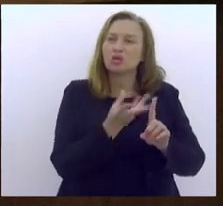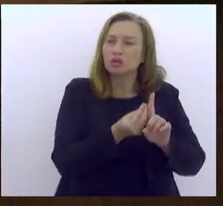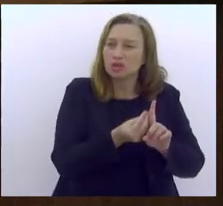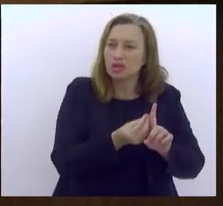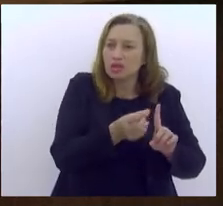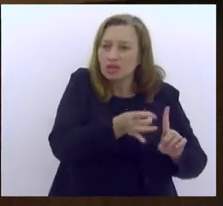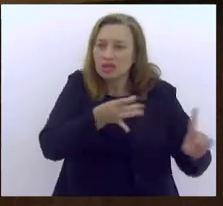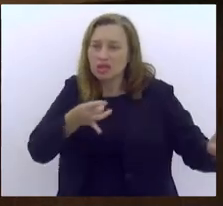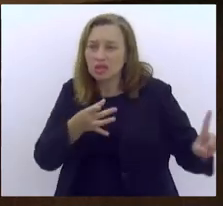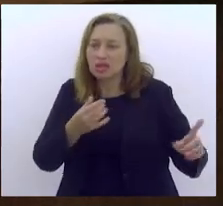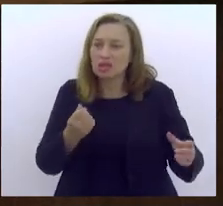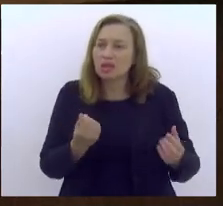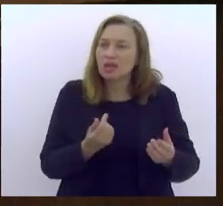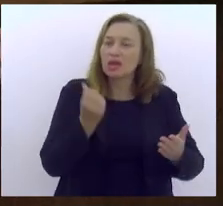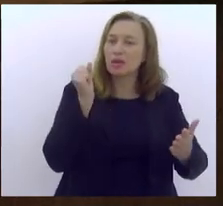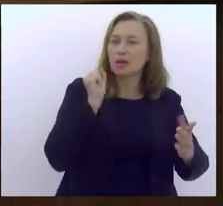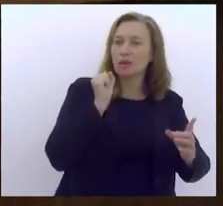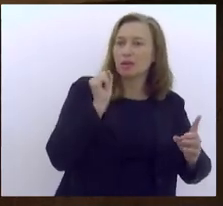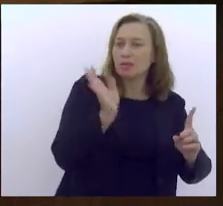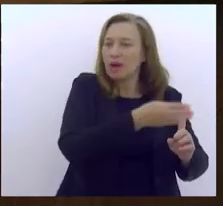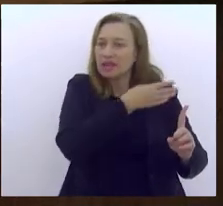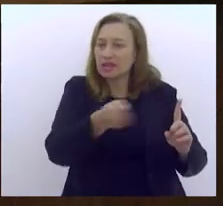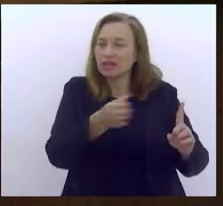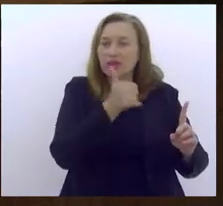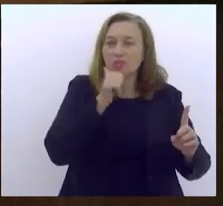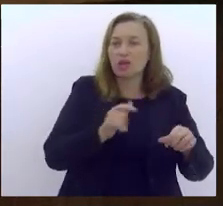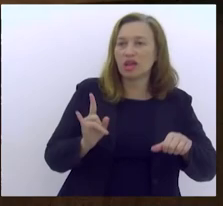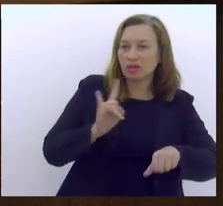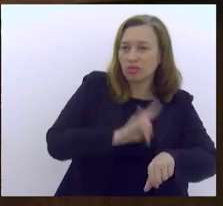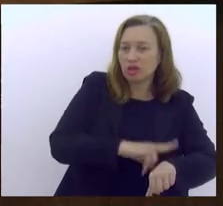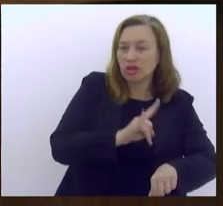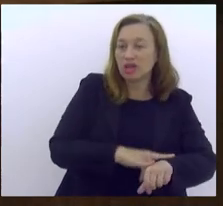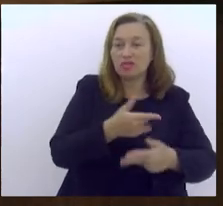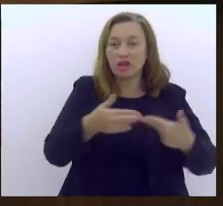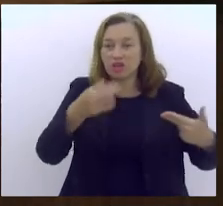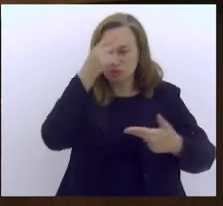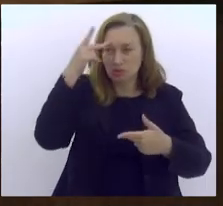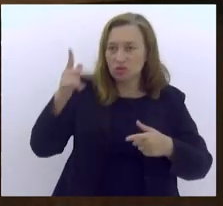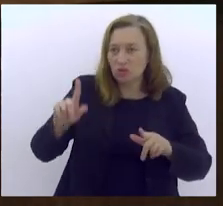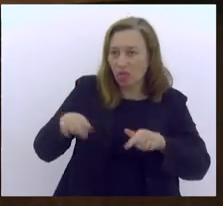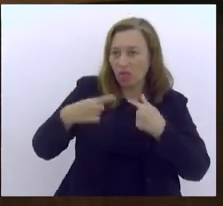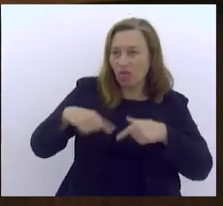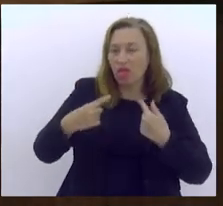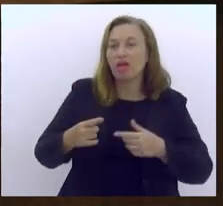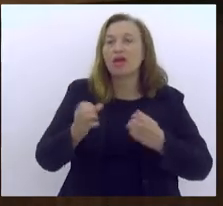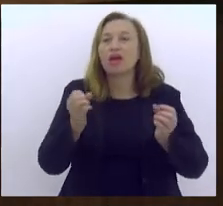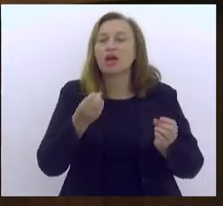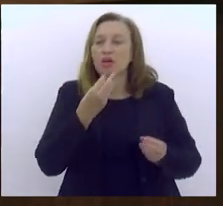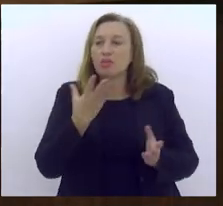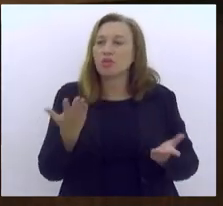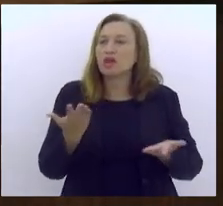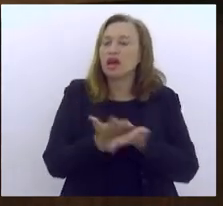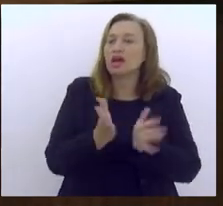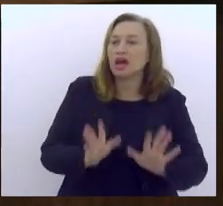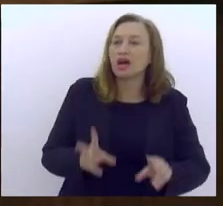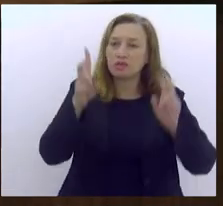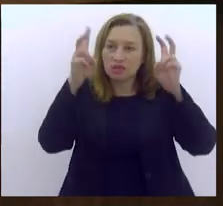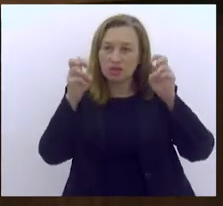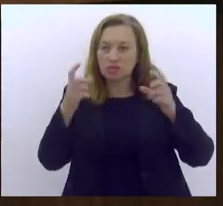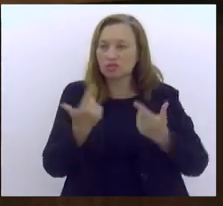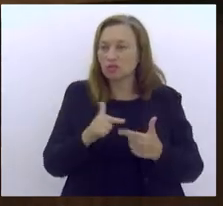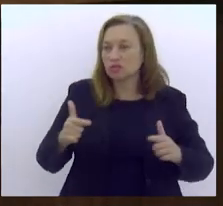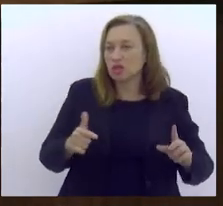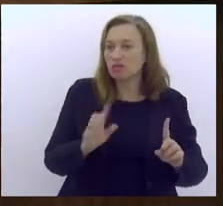dentro do banheiro feminino, como cão catraz, isso muita gente pegou no meu pé, então é bom que se encerre esse assunto aqui, que nunca teve nenhum ato